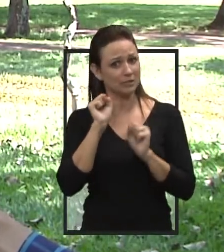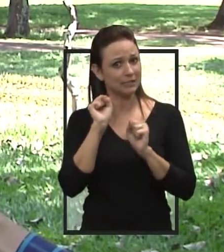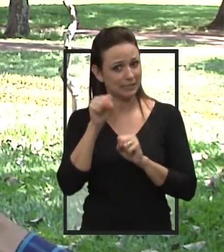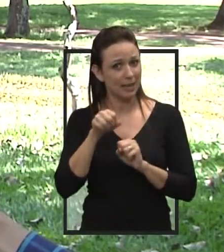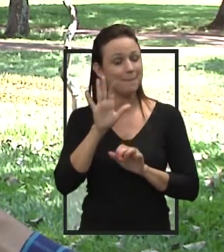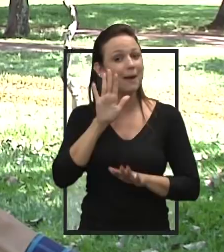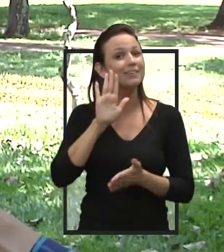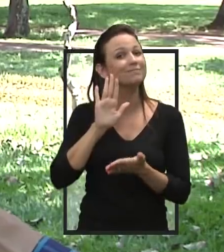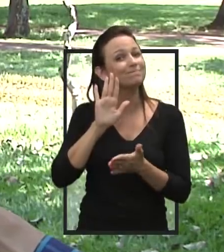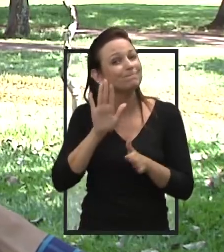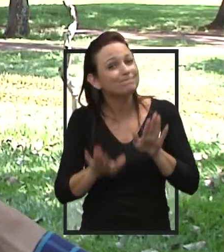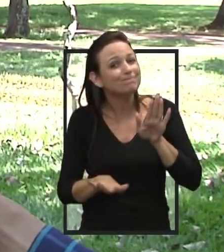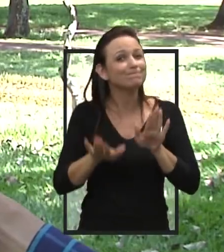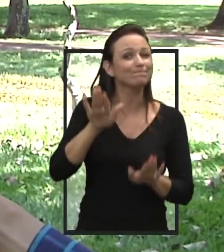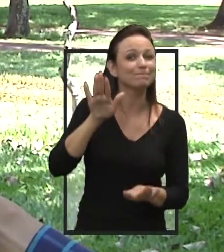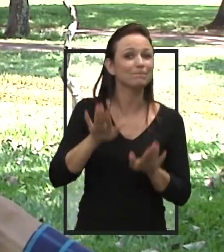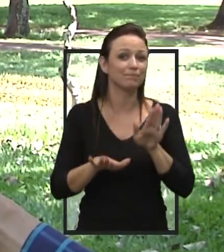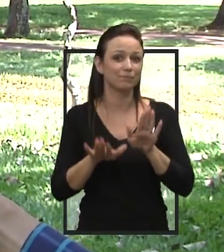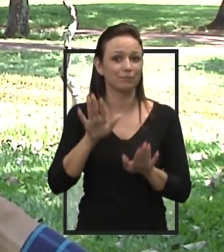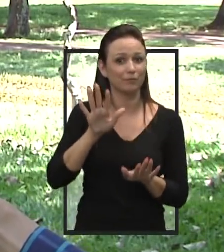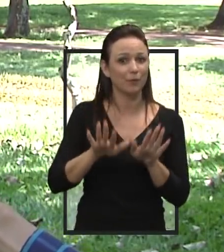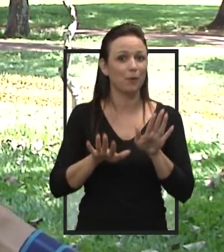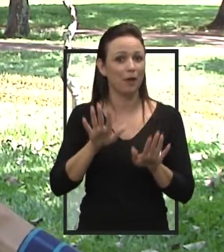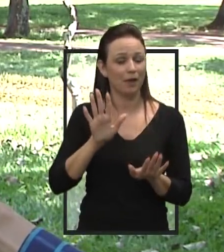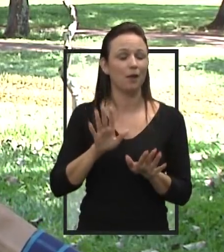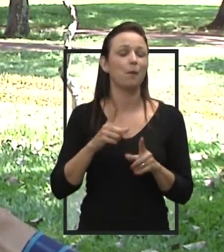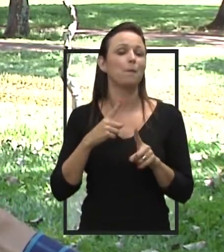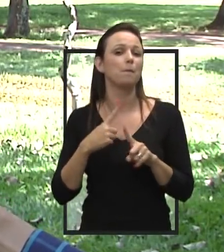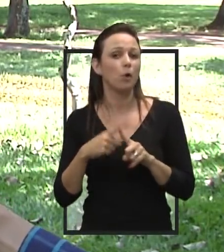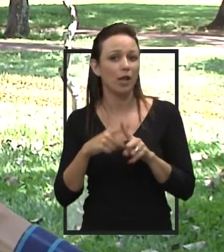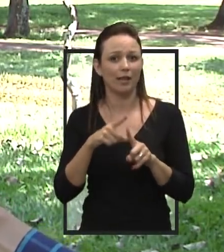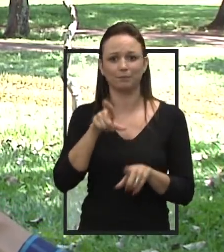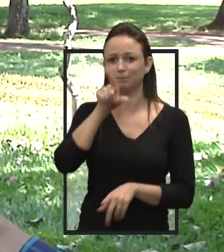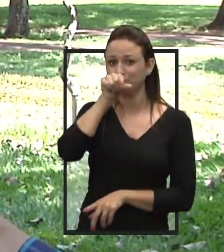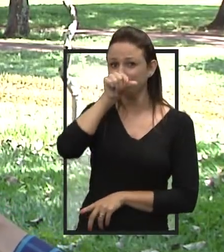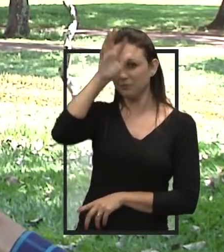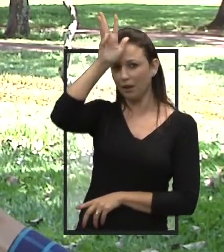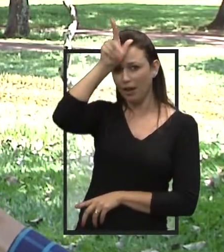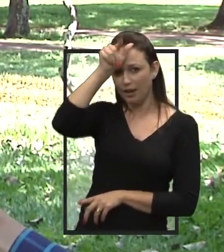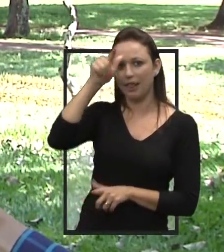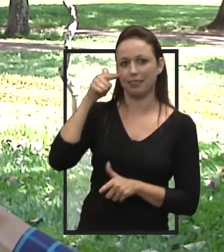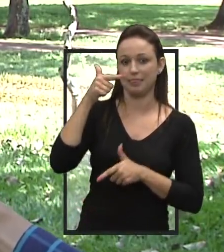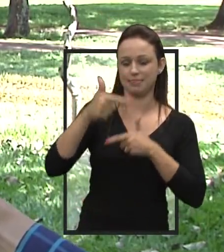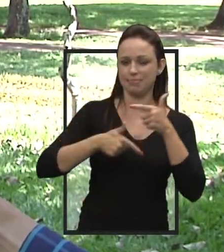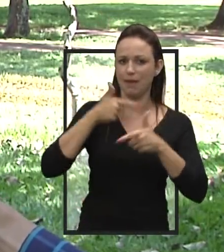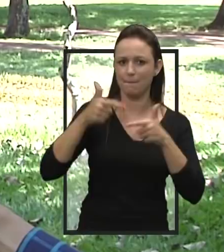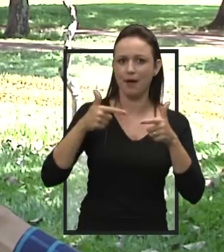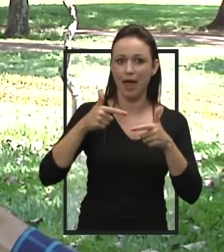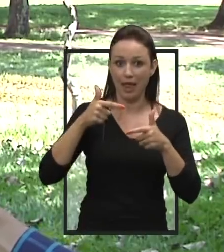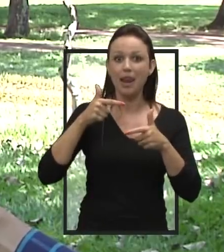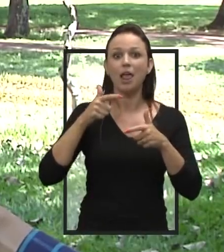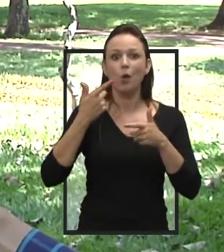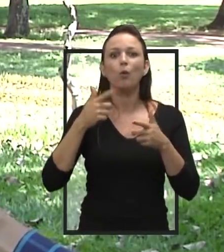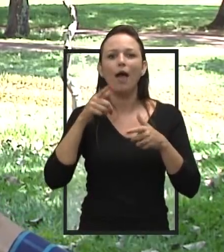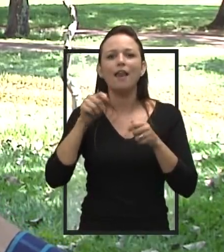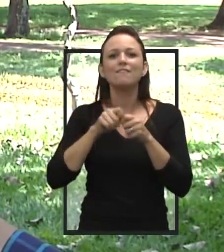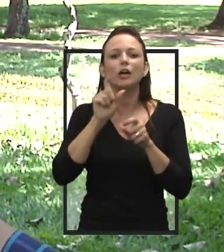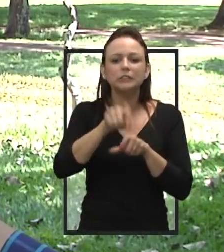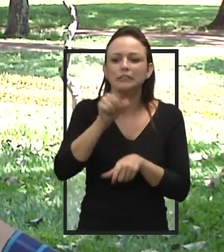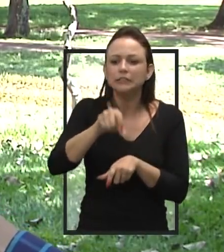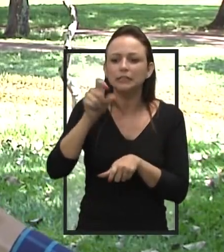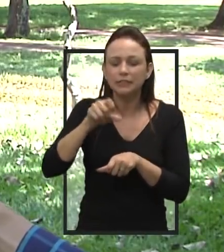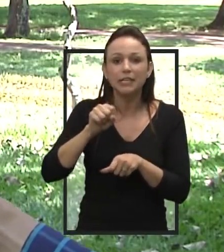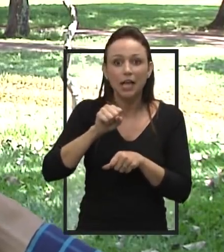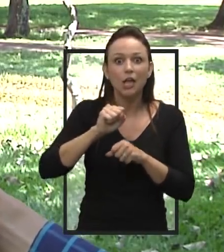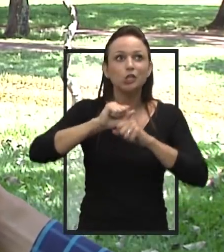em alguns casos, somente em algumas situações. Porque a galinha, na verdade, ela trabalha de dia e o escorpião trabalha à noite.